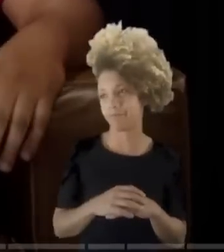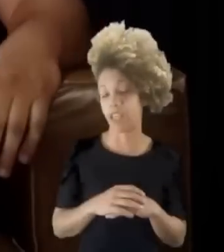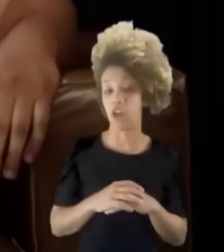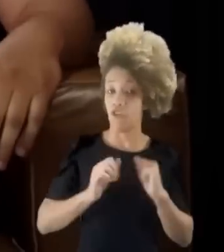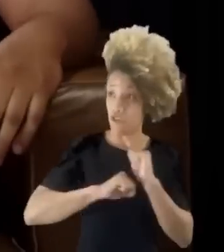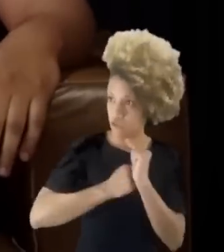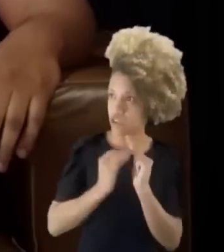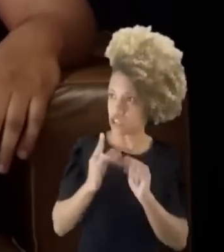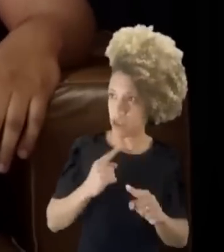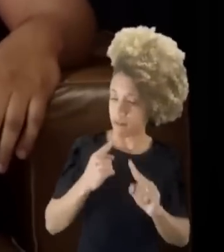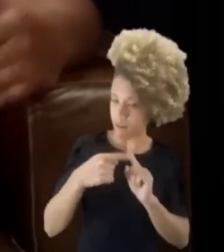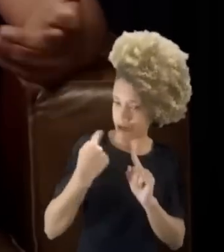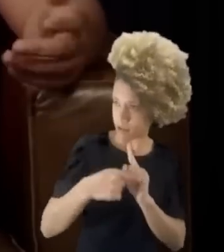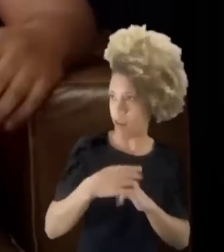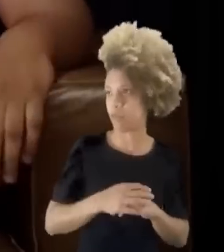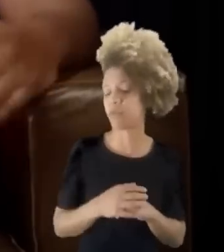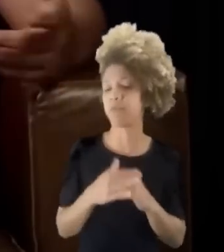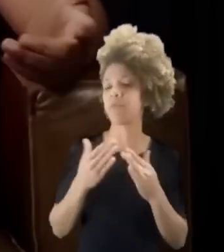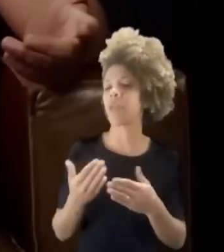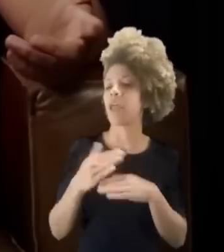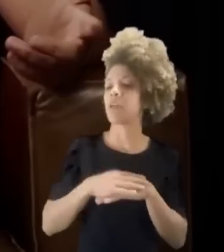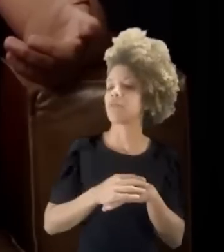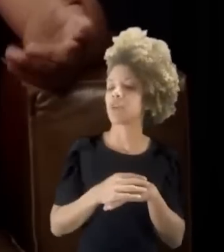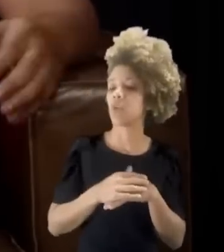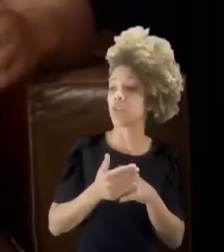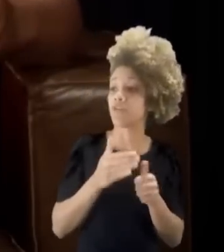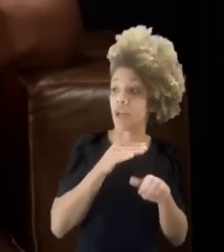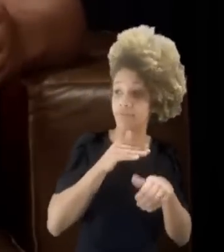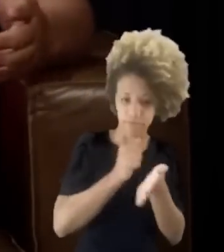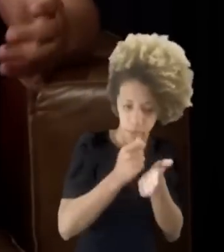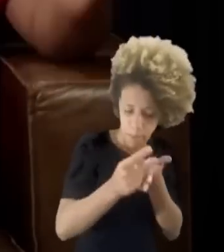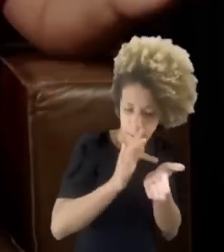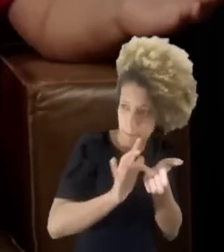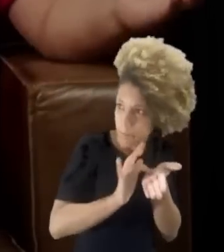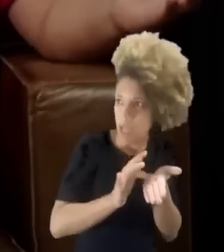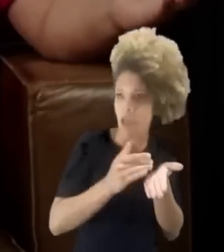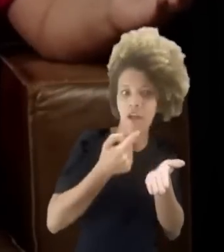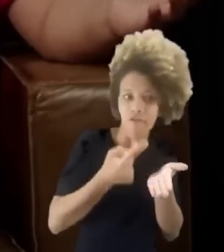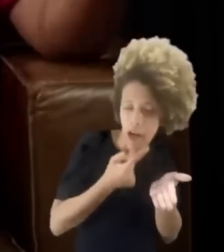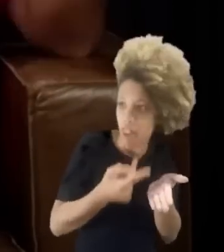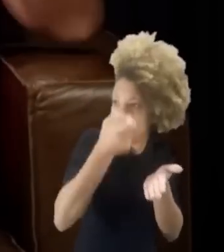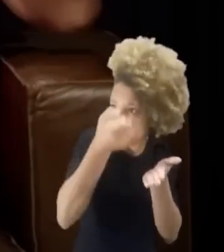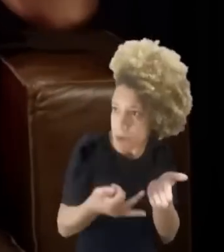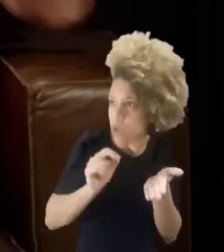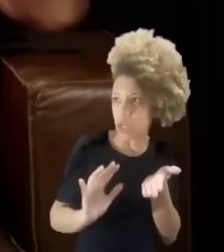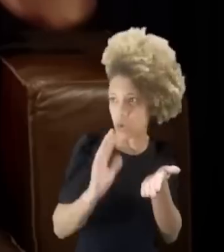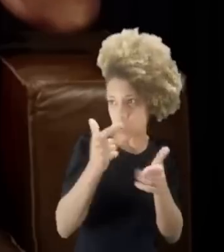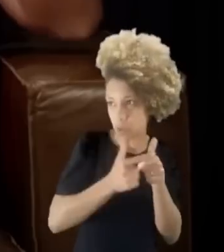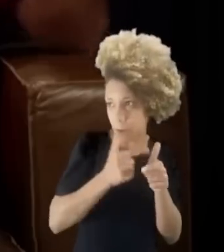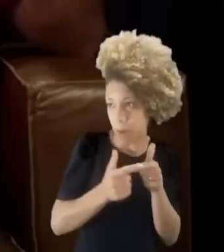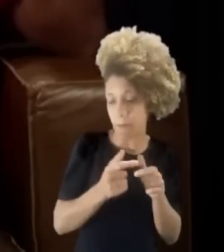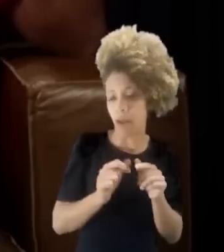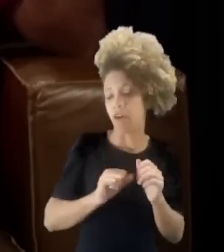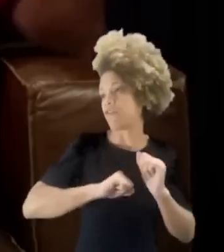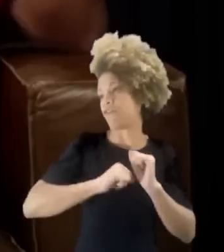foi bloqueado por causa disso entendeu E aí quando você vai falar com o robô o robô vai priorizar o cliente porque porque a conta é simples mano tem